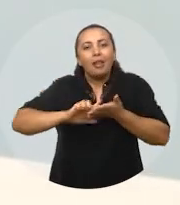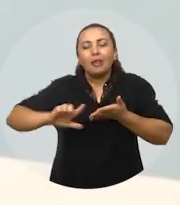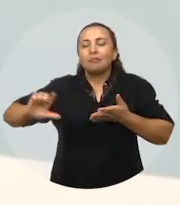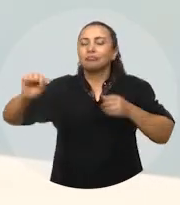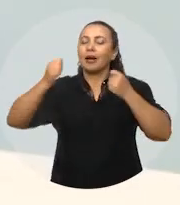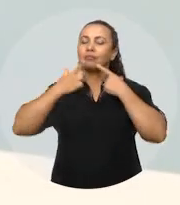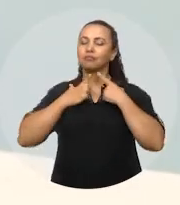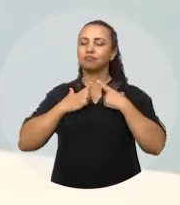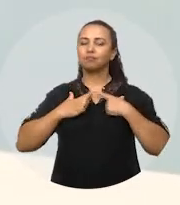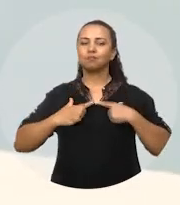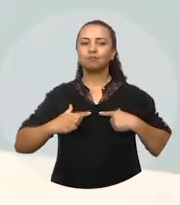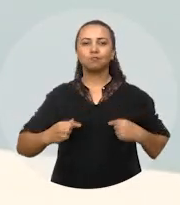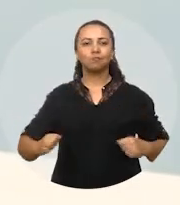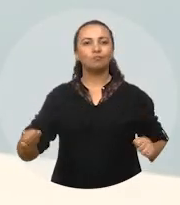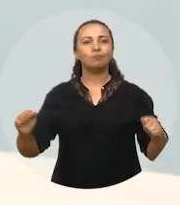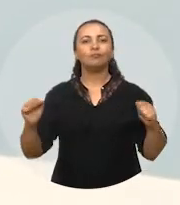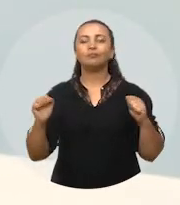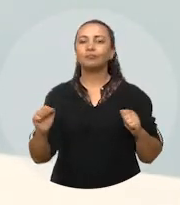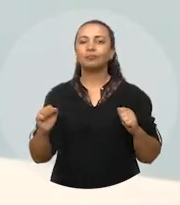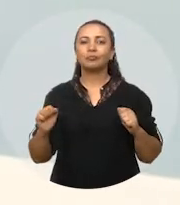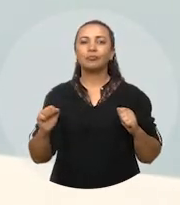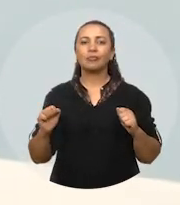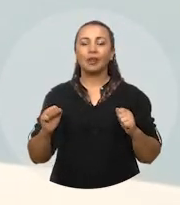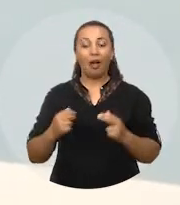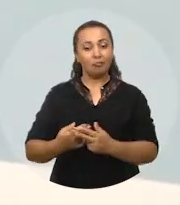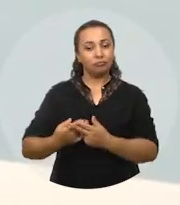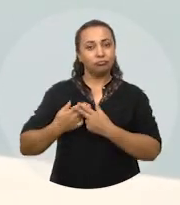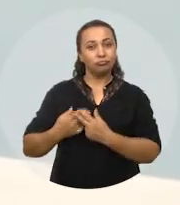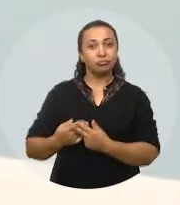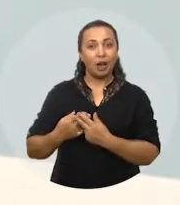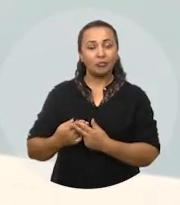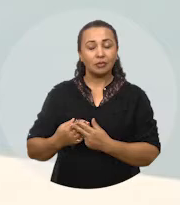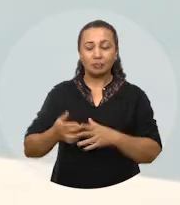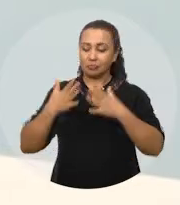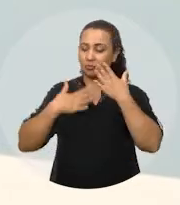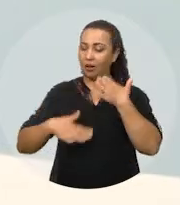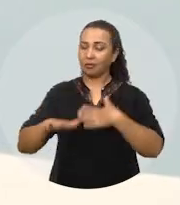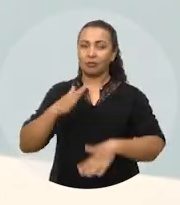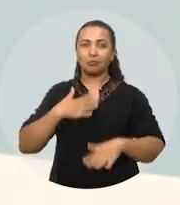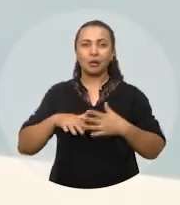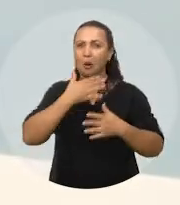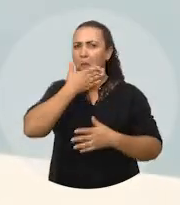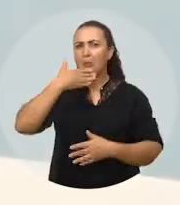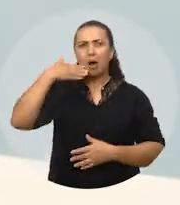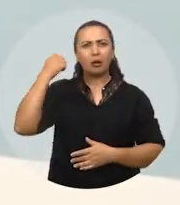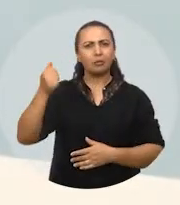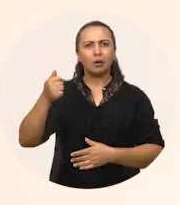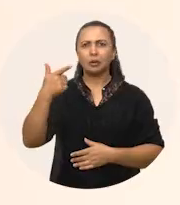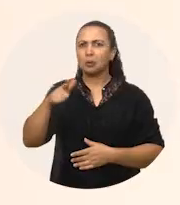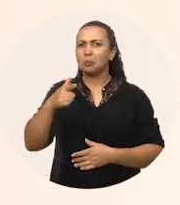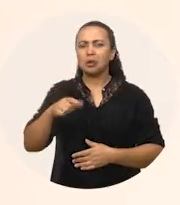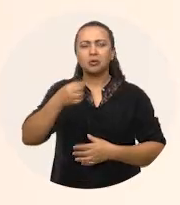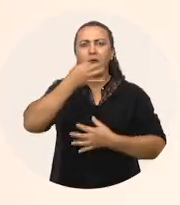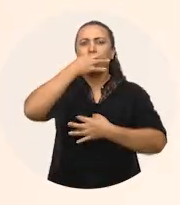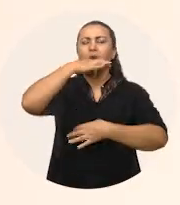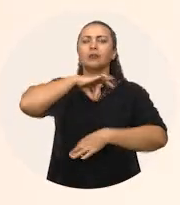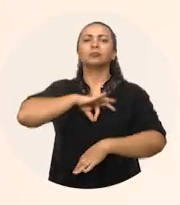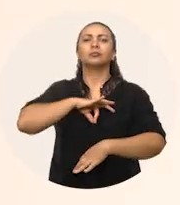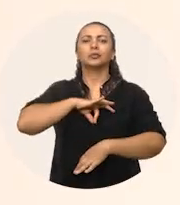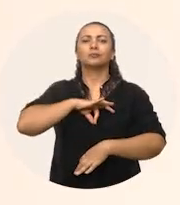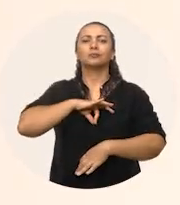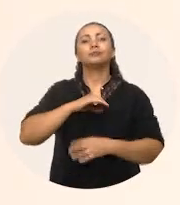respiração e em 7 dos pacientes houve uma melhora sem precisar de intubação. O elmo